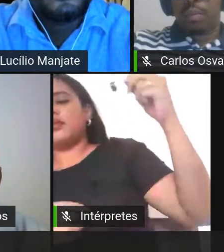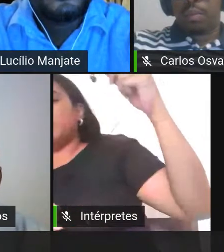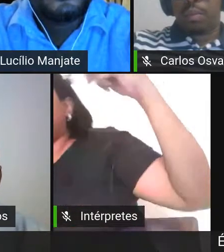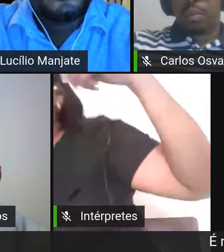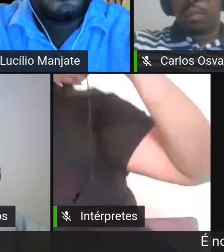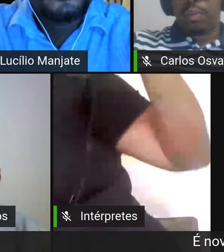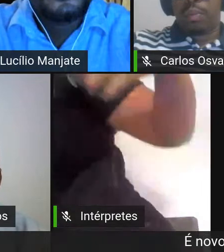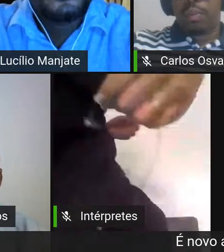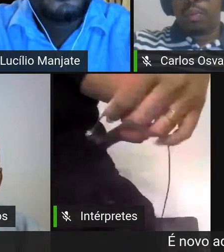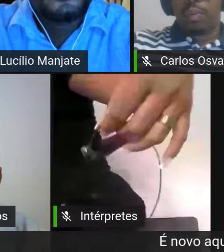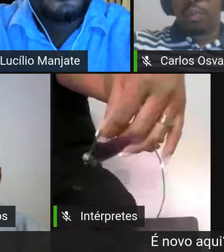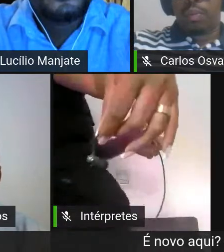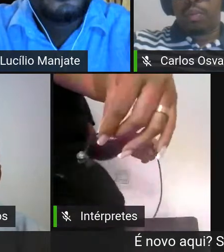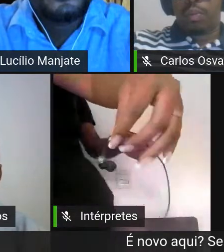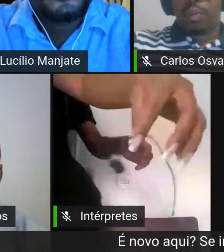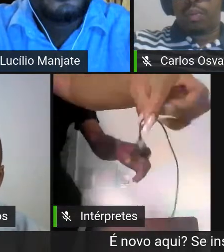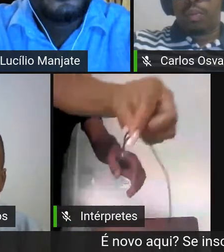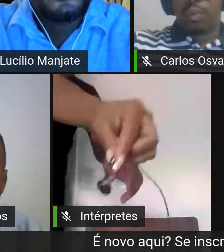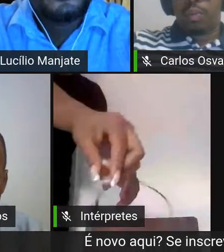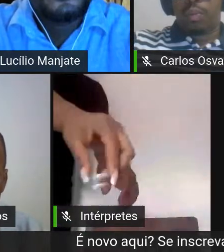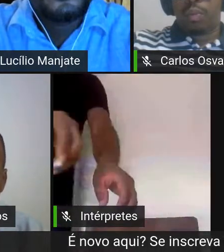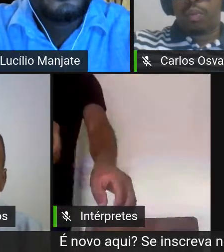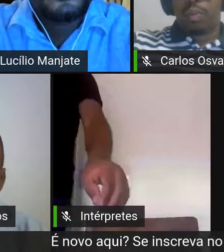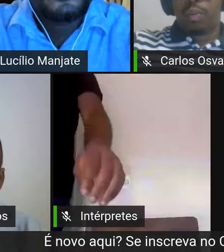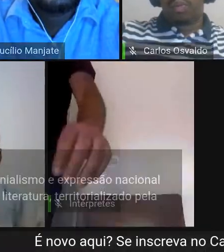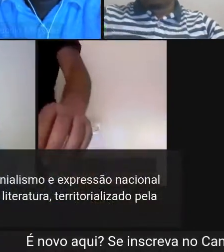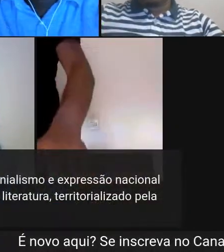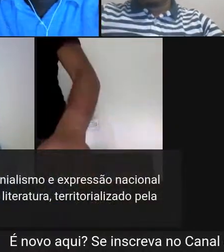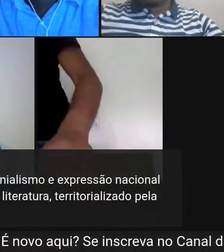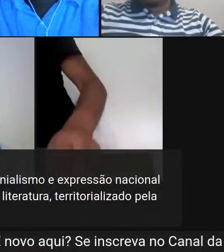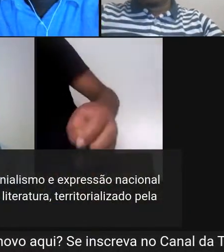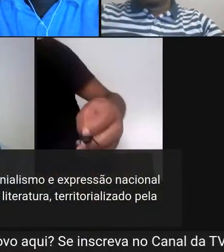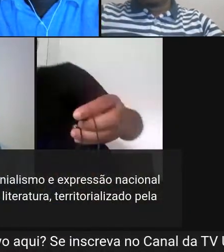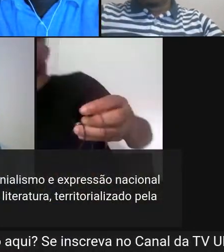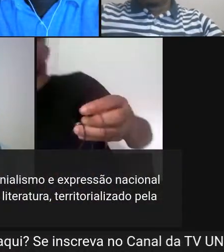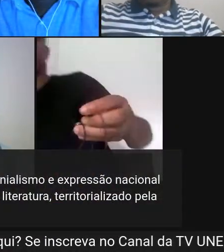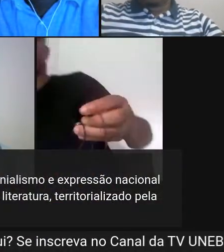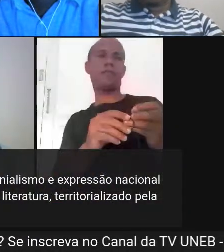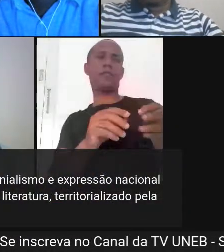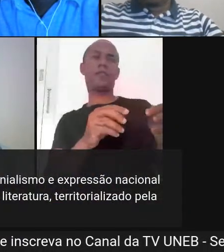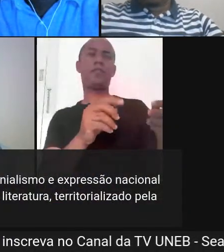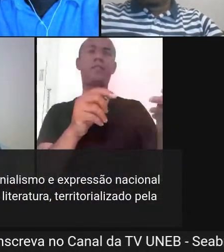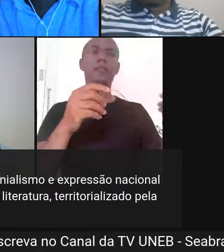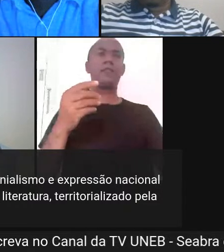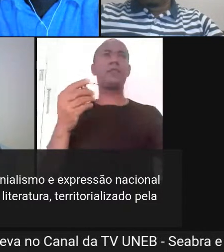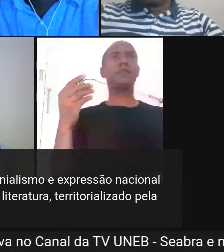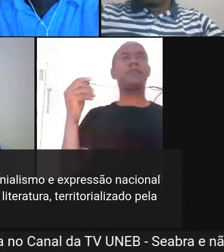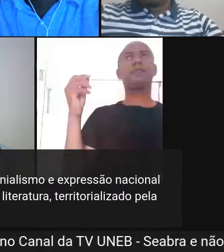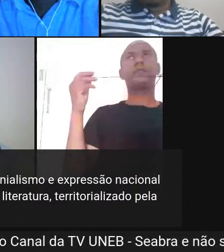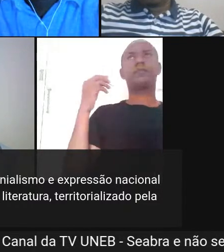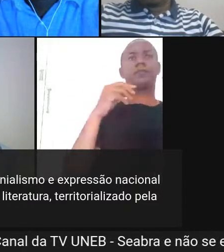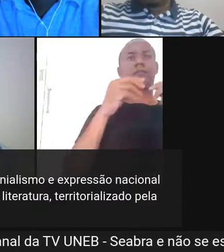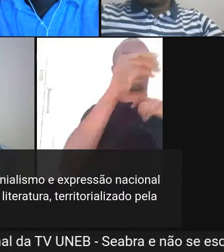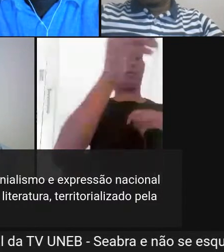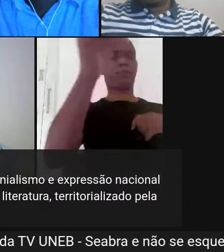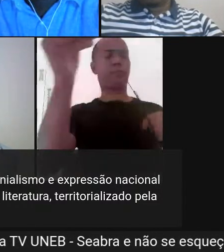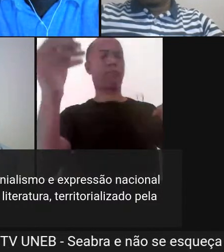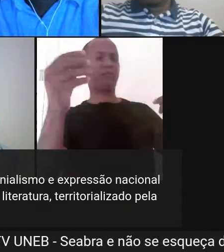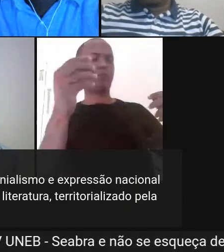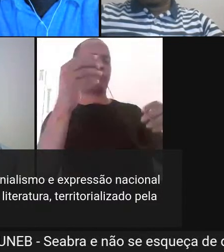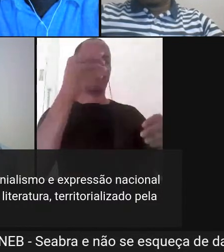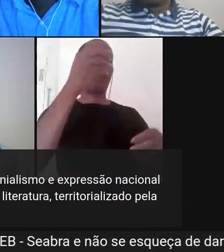e também da tensão entre o universal na literatura territorializado na